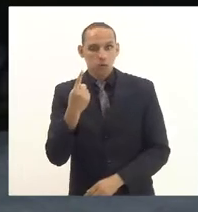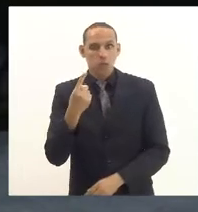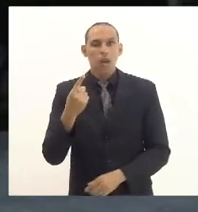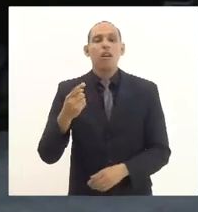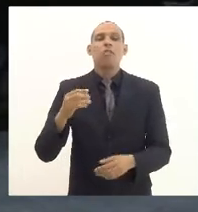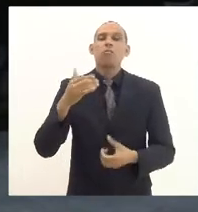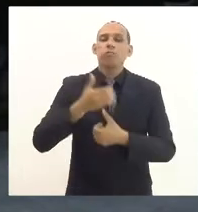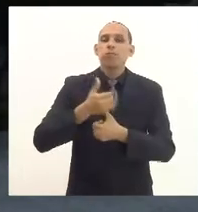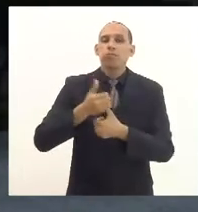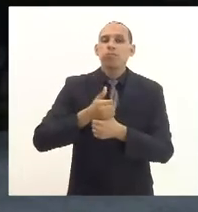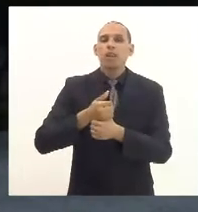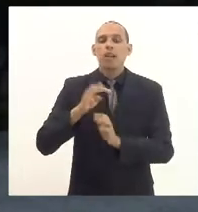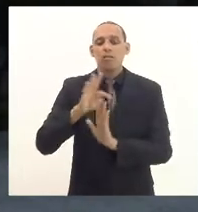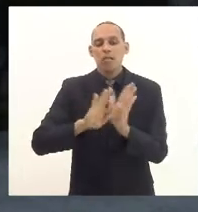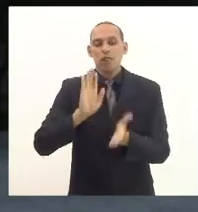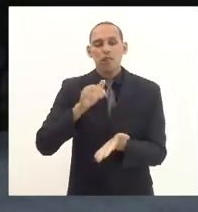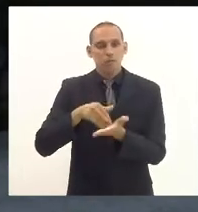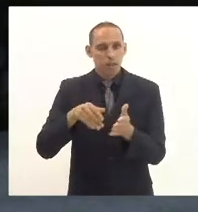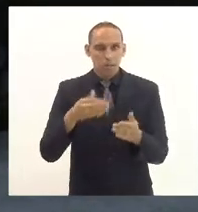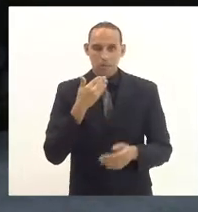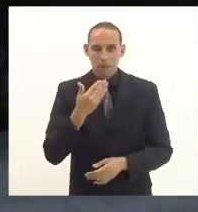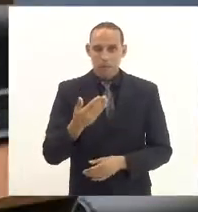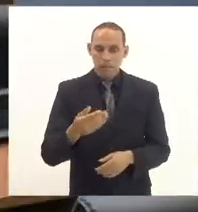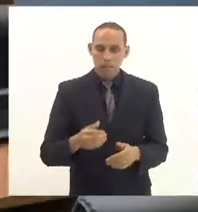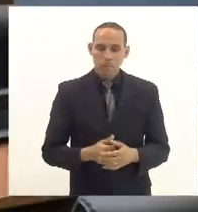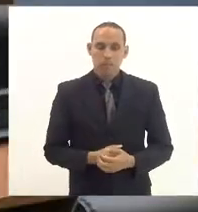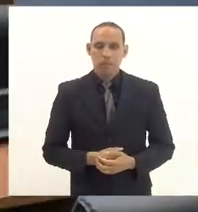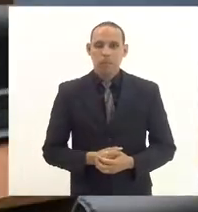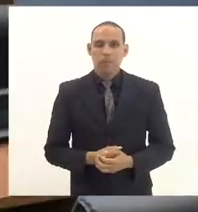pedindo forma final de redação.